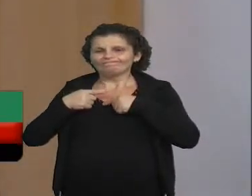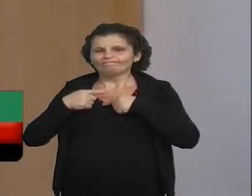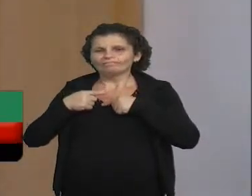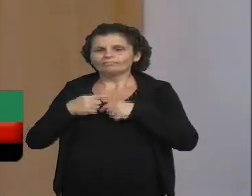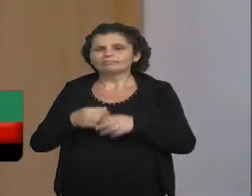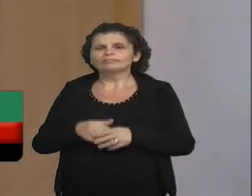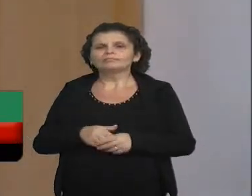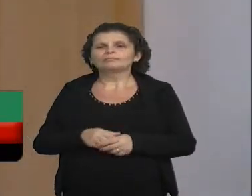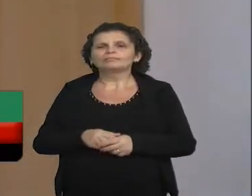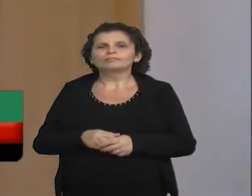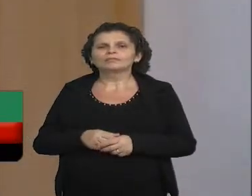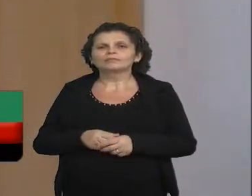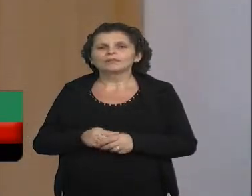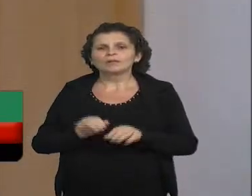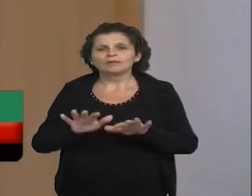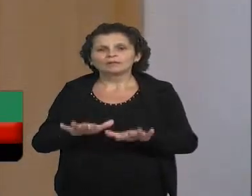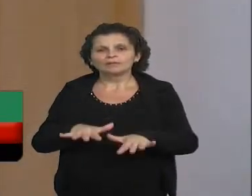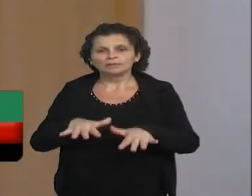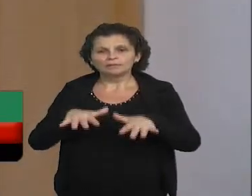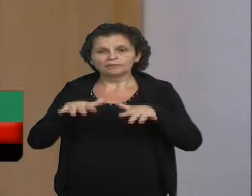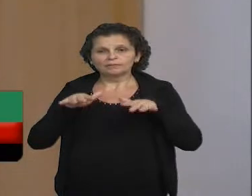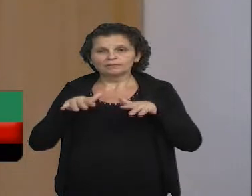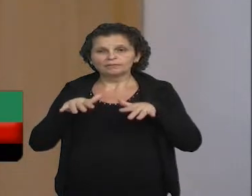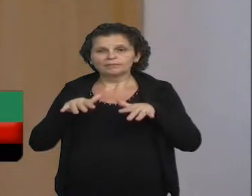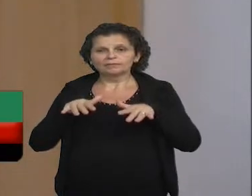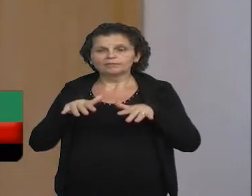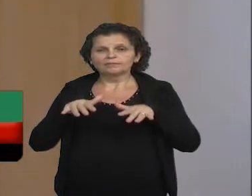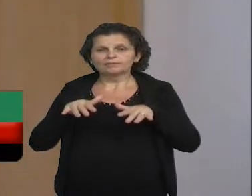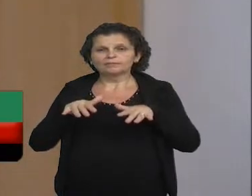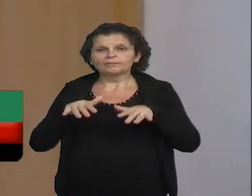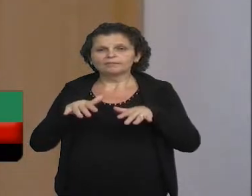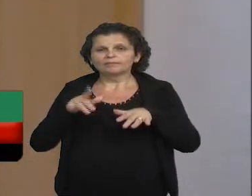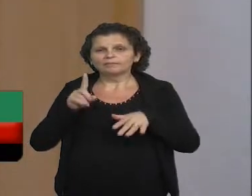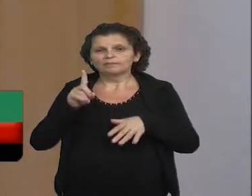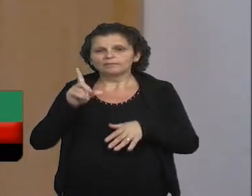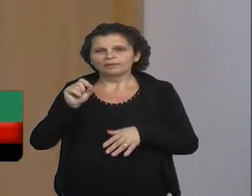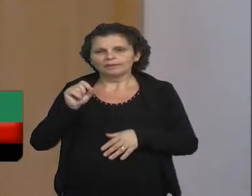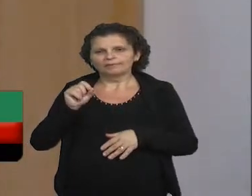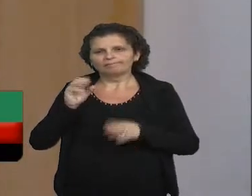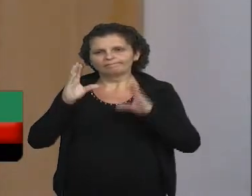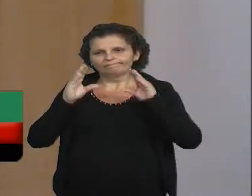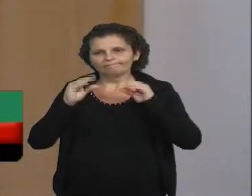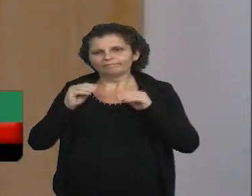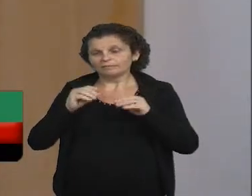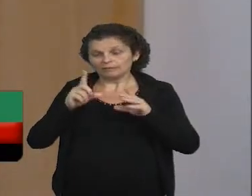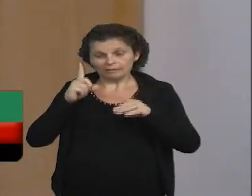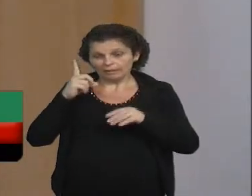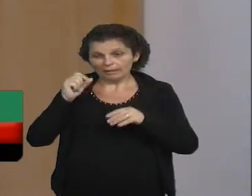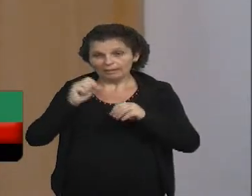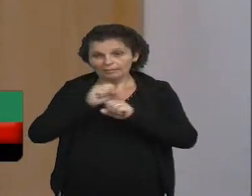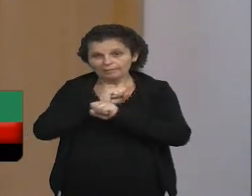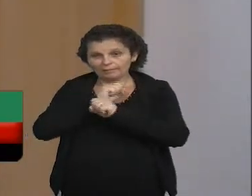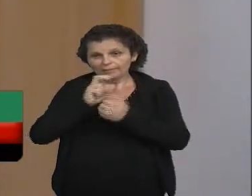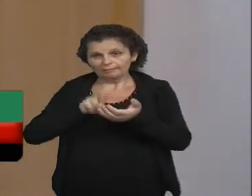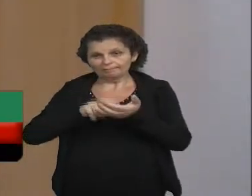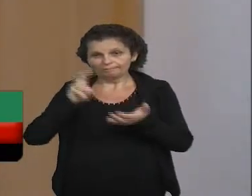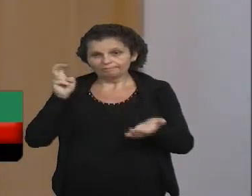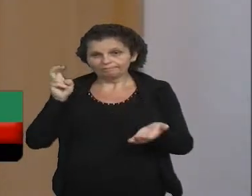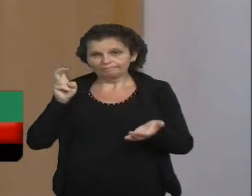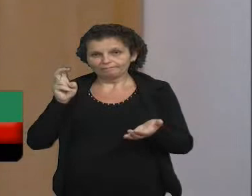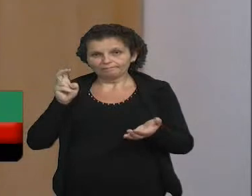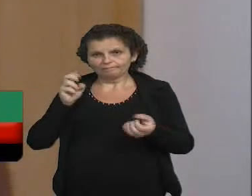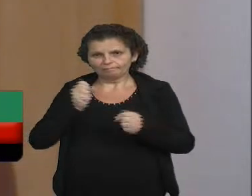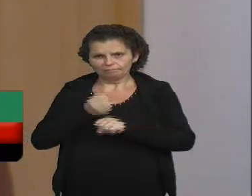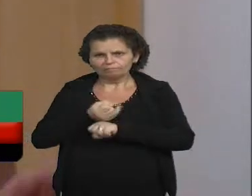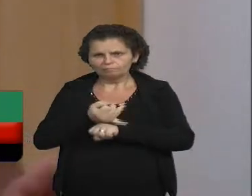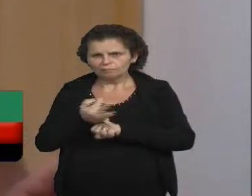essa sessão às 10 da manhã. Porque viva a